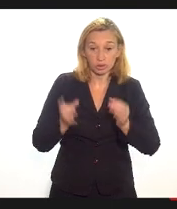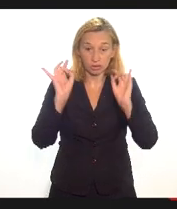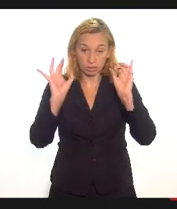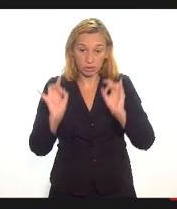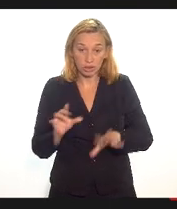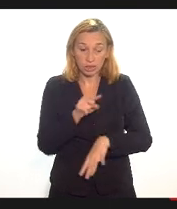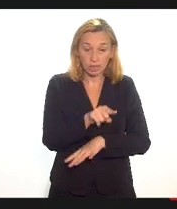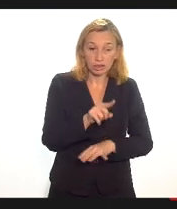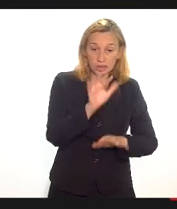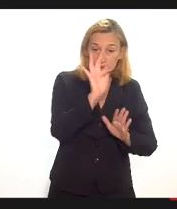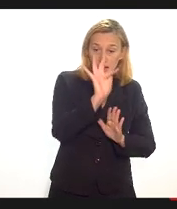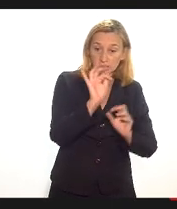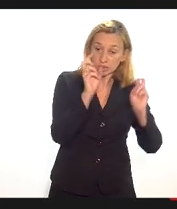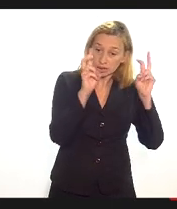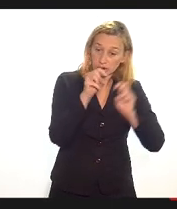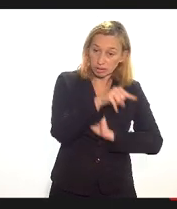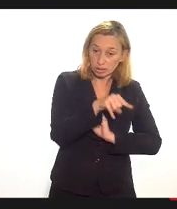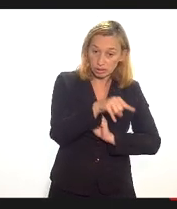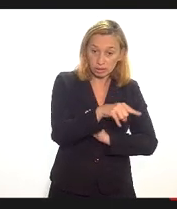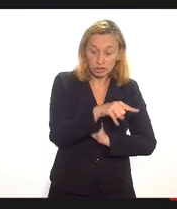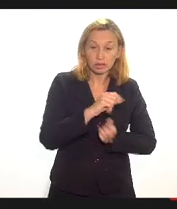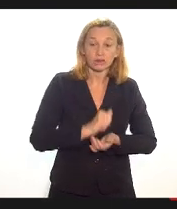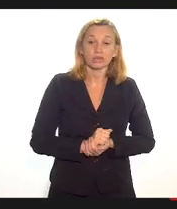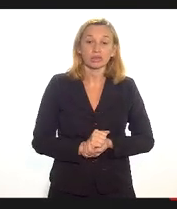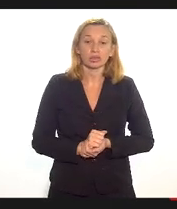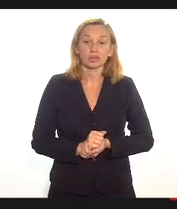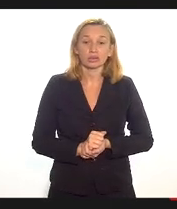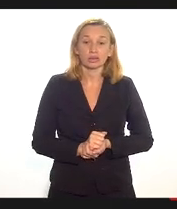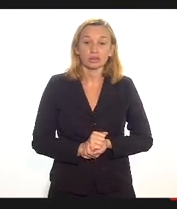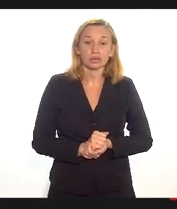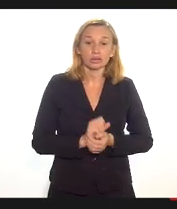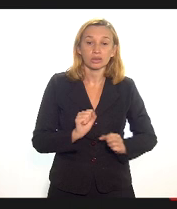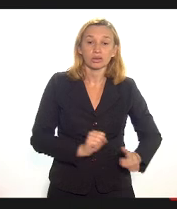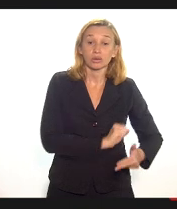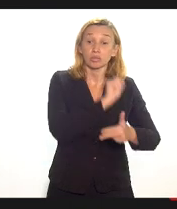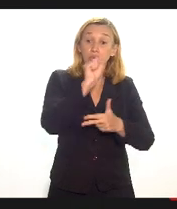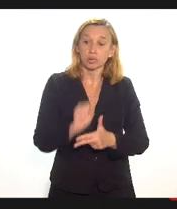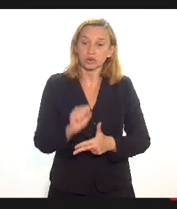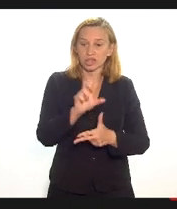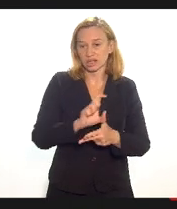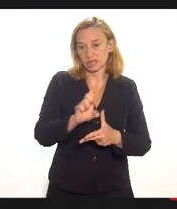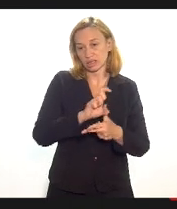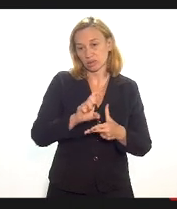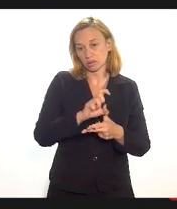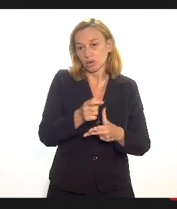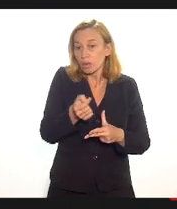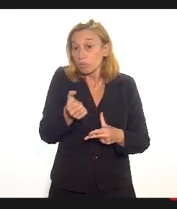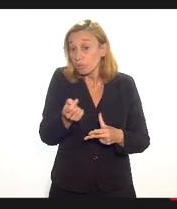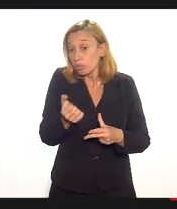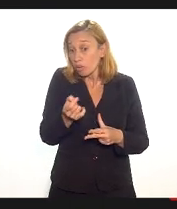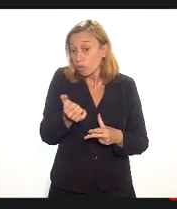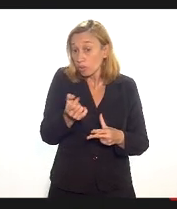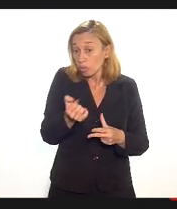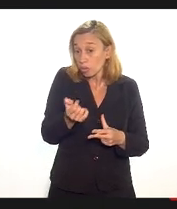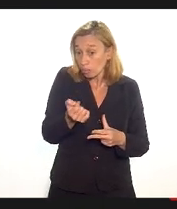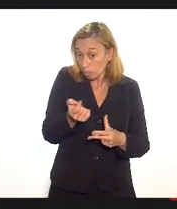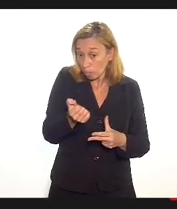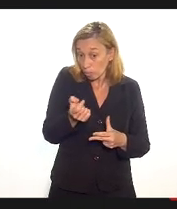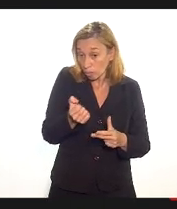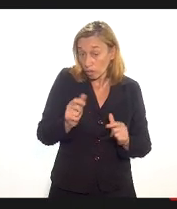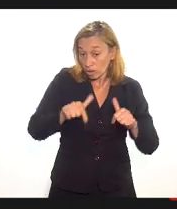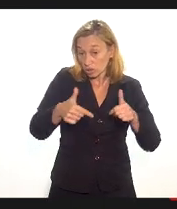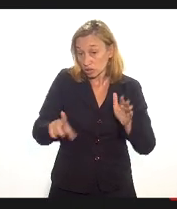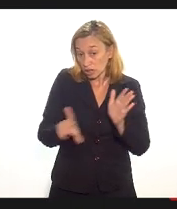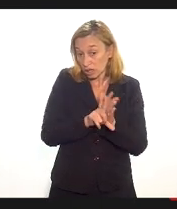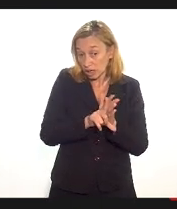sistema ele vai ser estabelecido pelo Poder Executivo. É uma das poucas exceções na lei